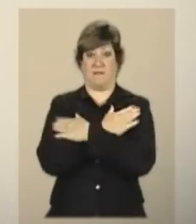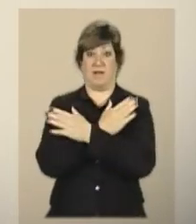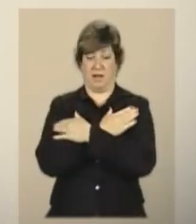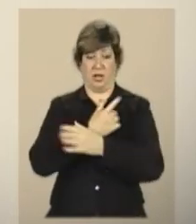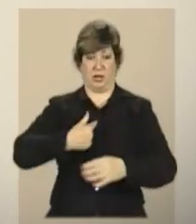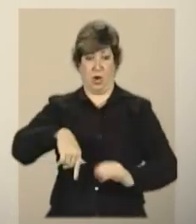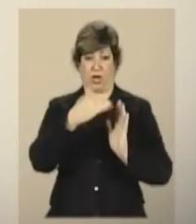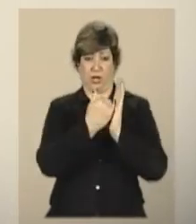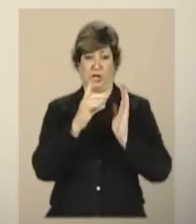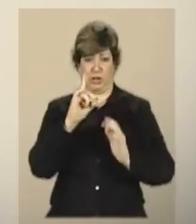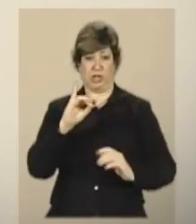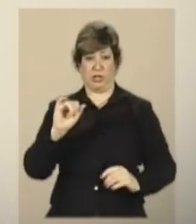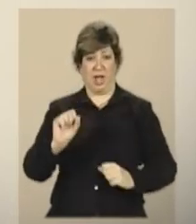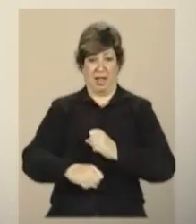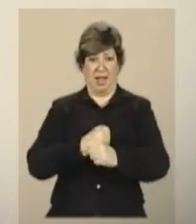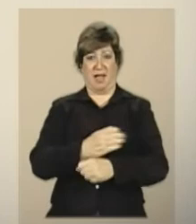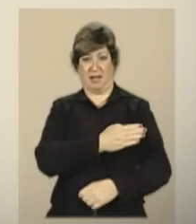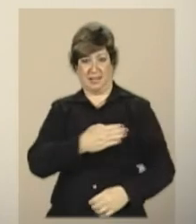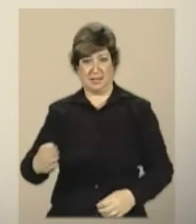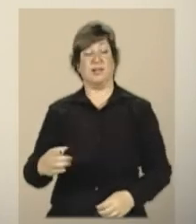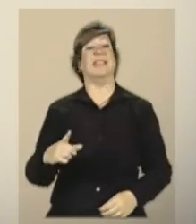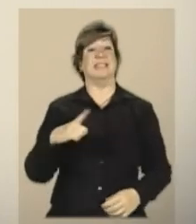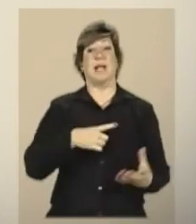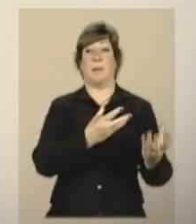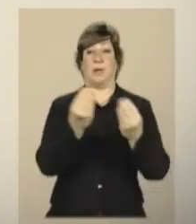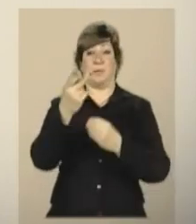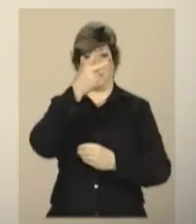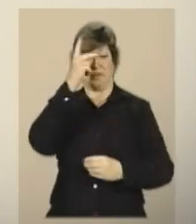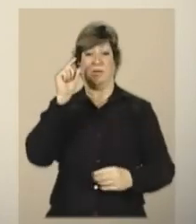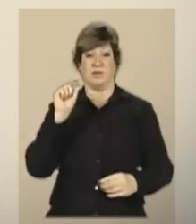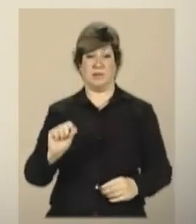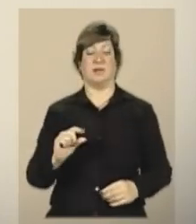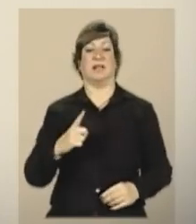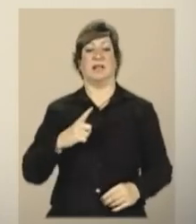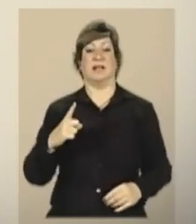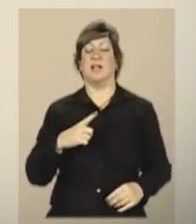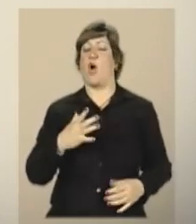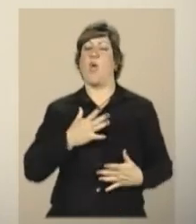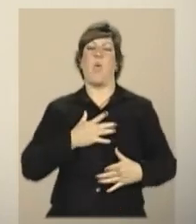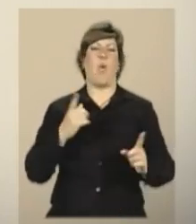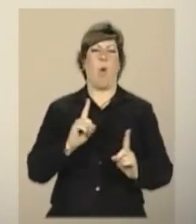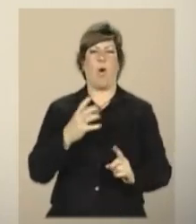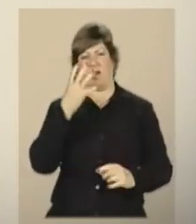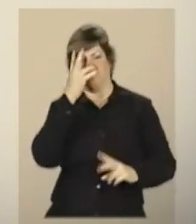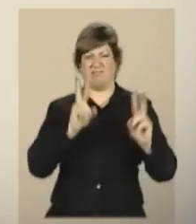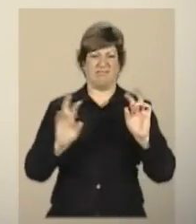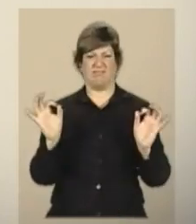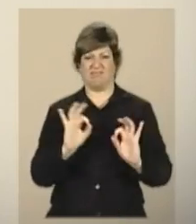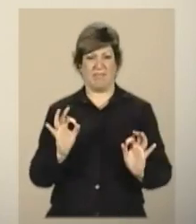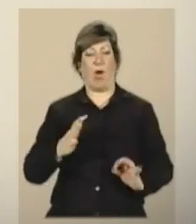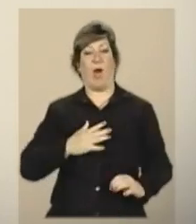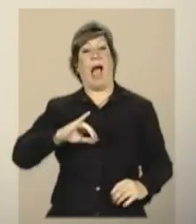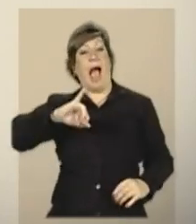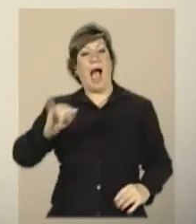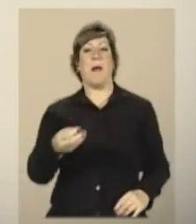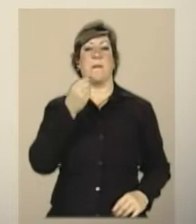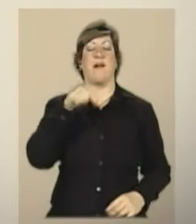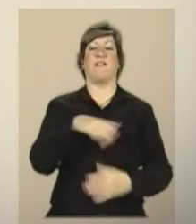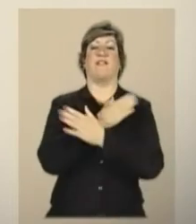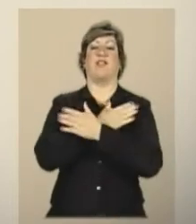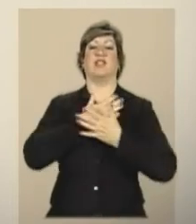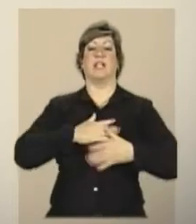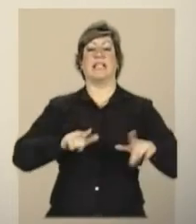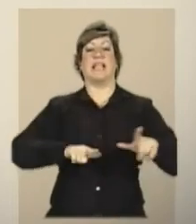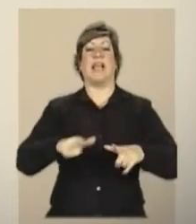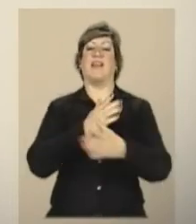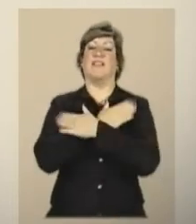do nosso calendário tem também muita gente que apesar de não curtir o Carnaval aproveitou os dias de folga